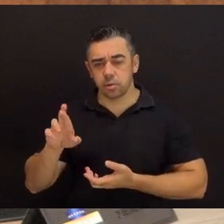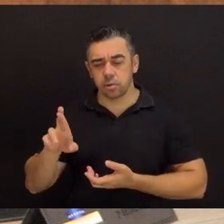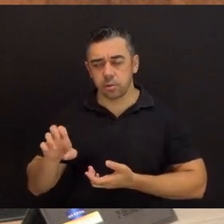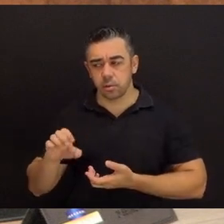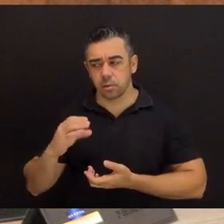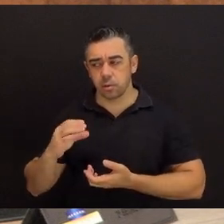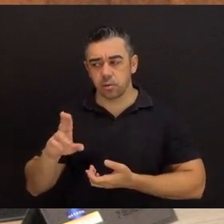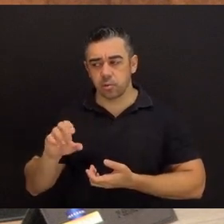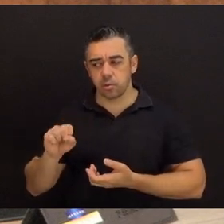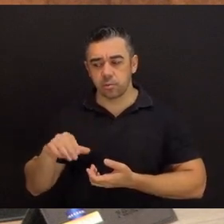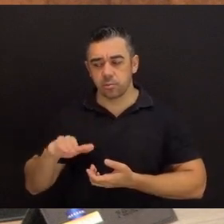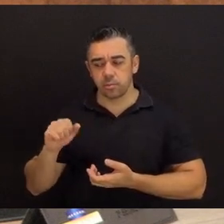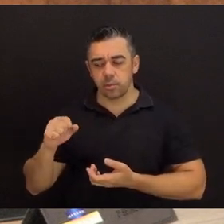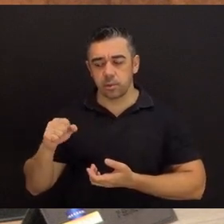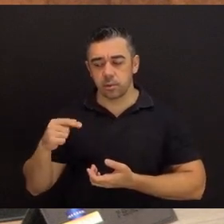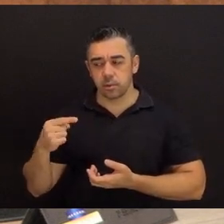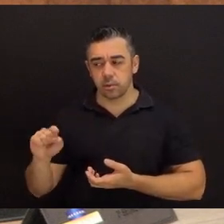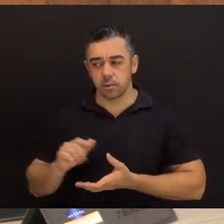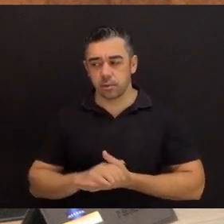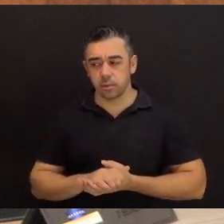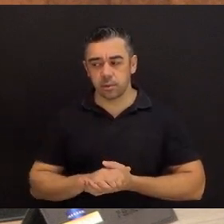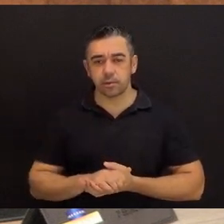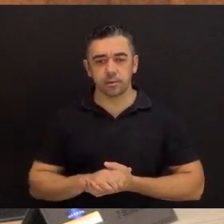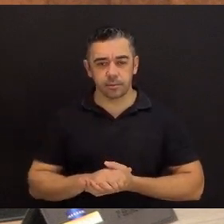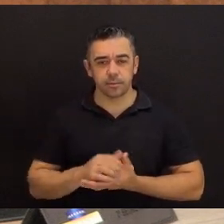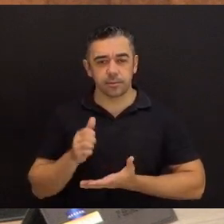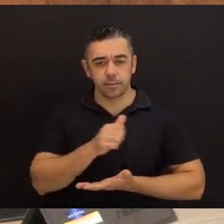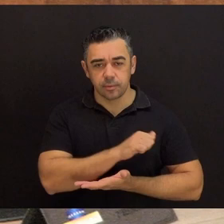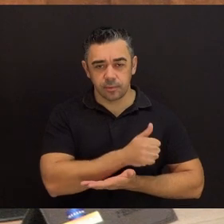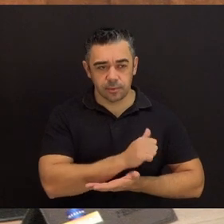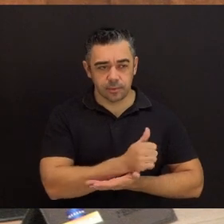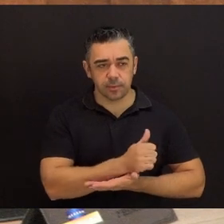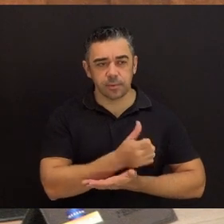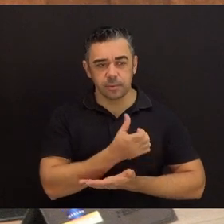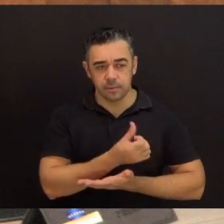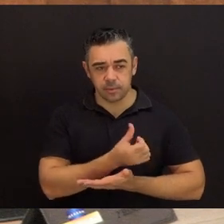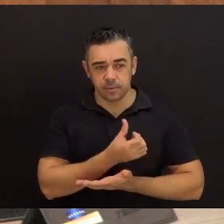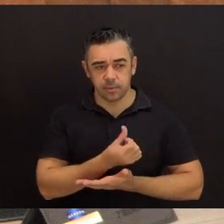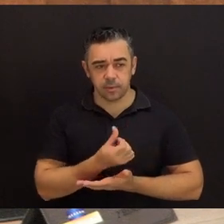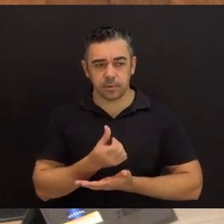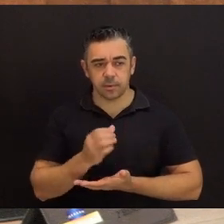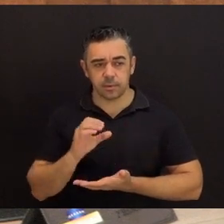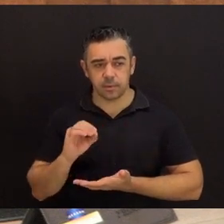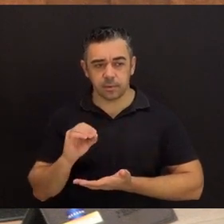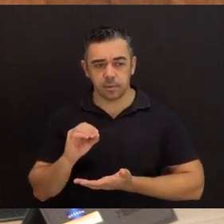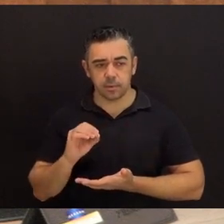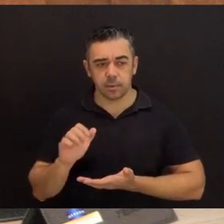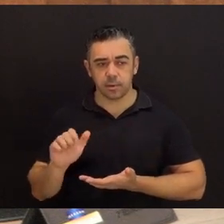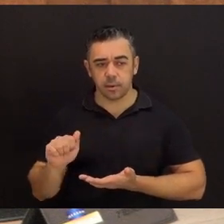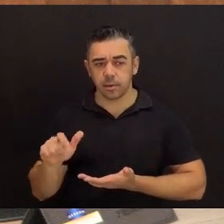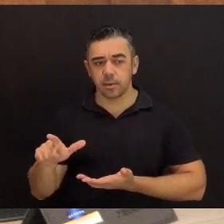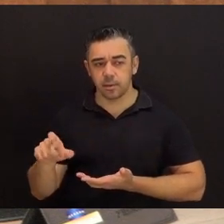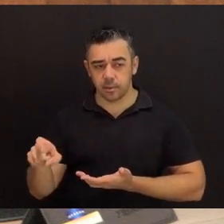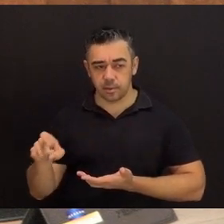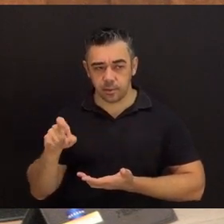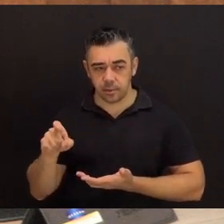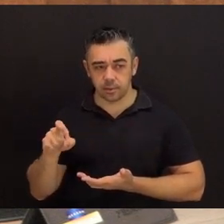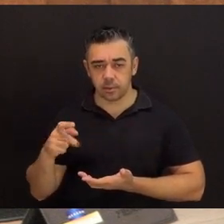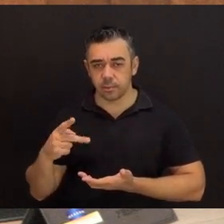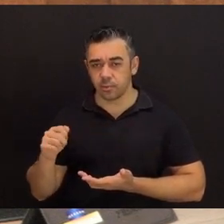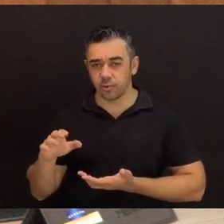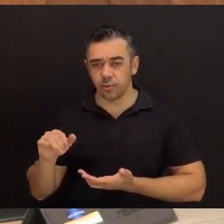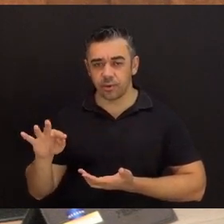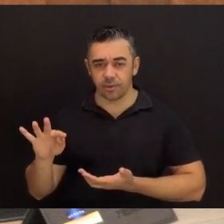da colônia Marcelino indicação de número 11660 do vereador Alex porcott e